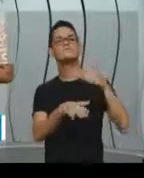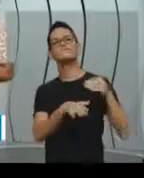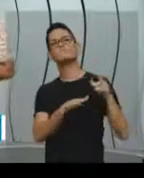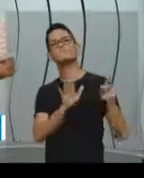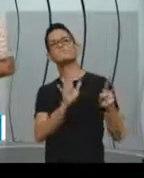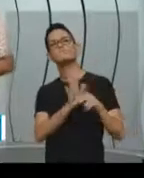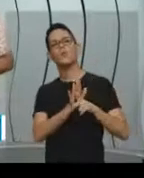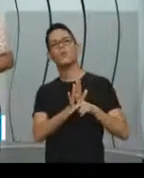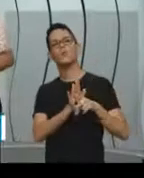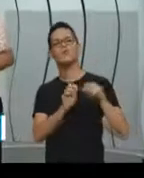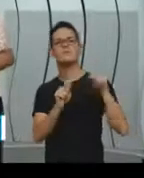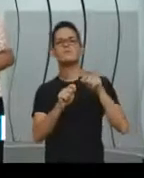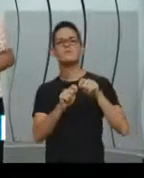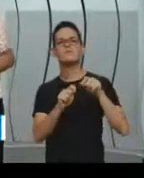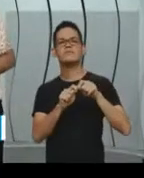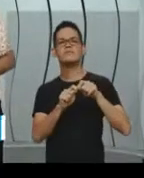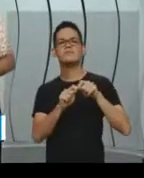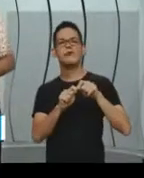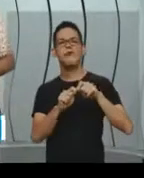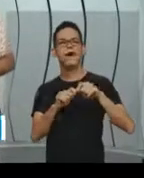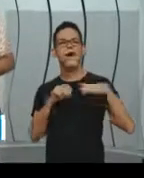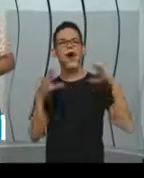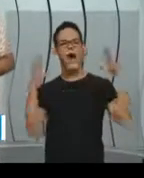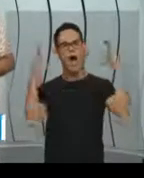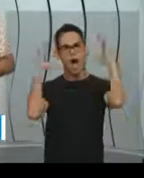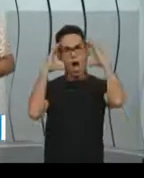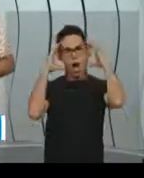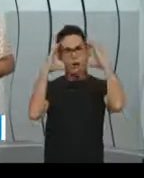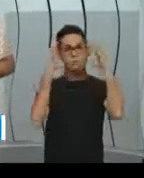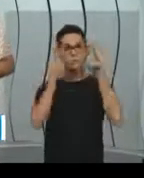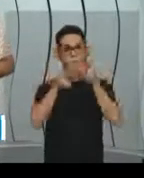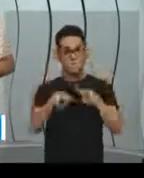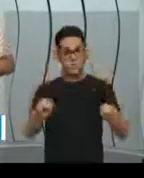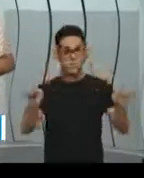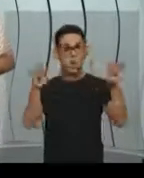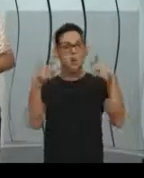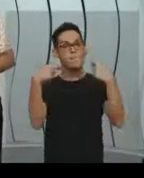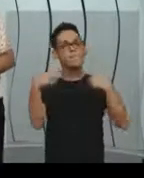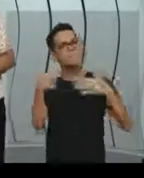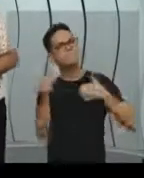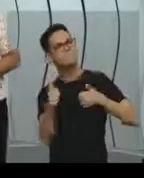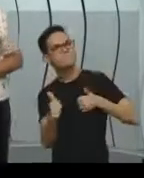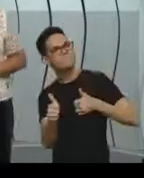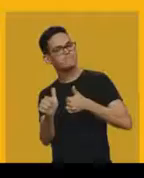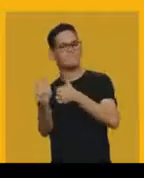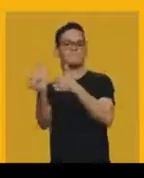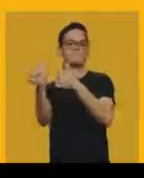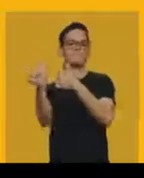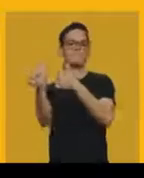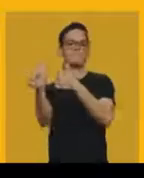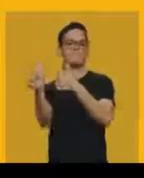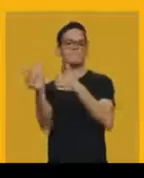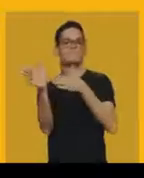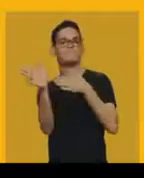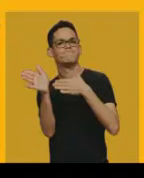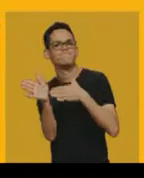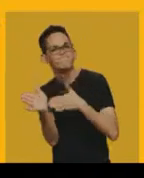audiovisual, vamos precisar seguir alguns passos. Essa é